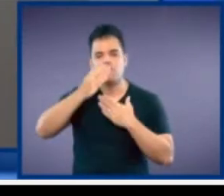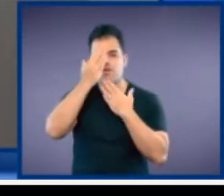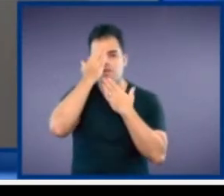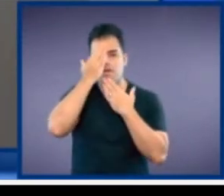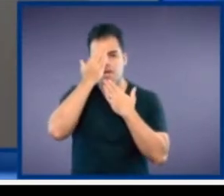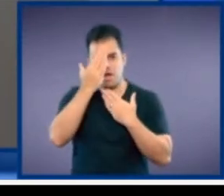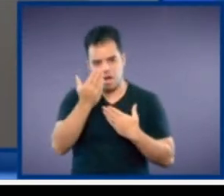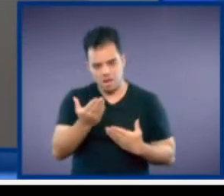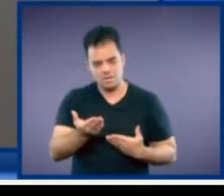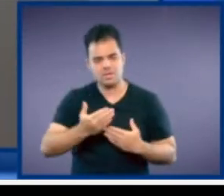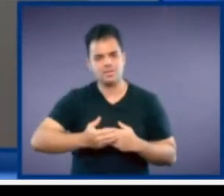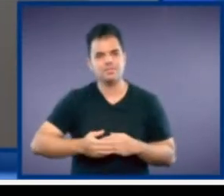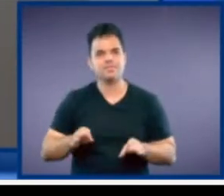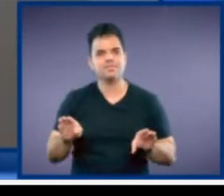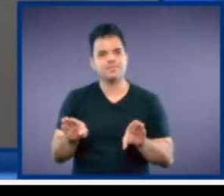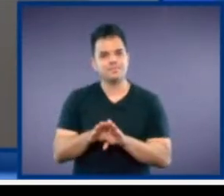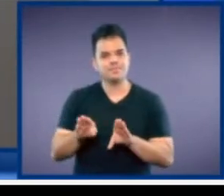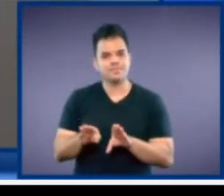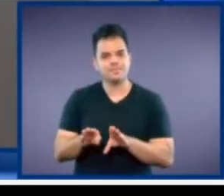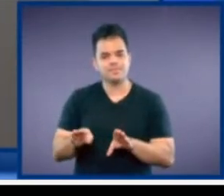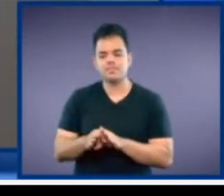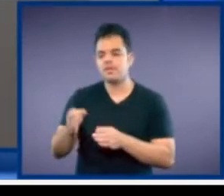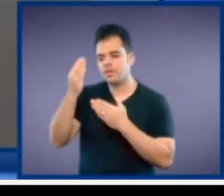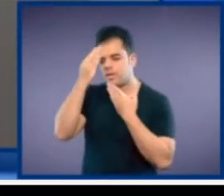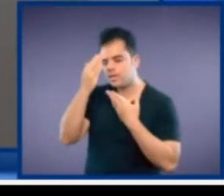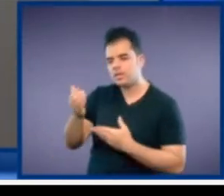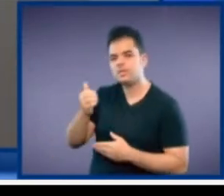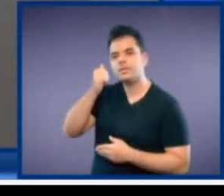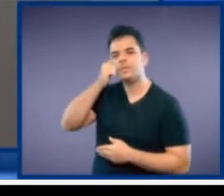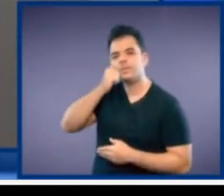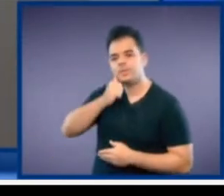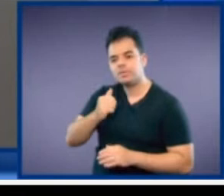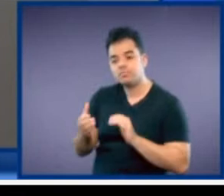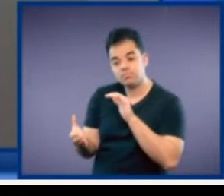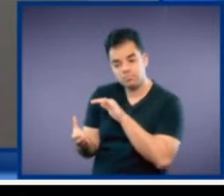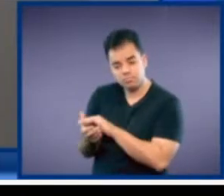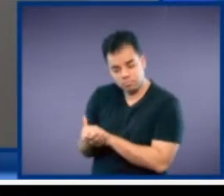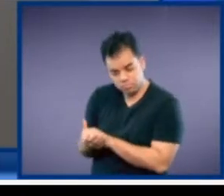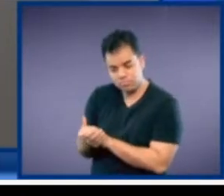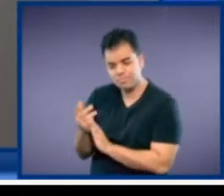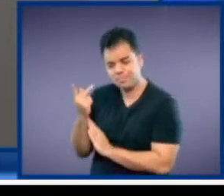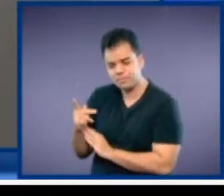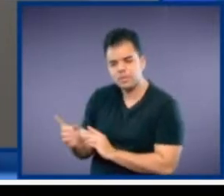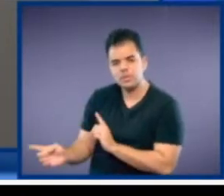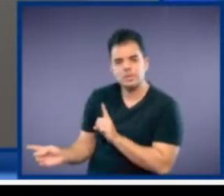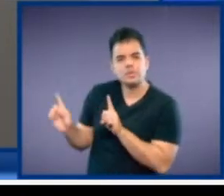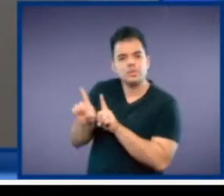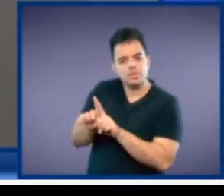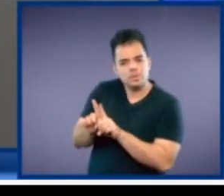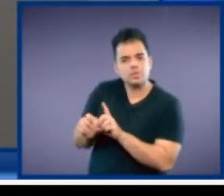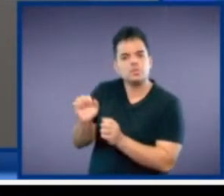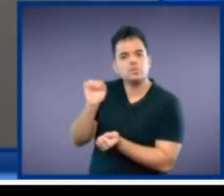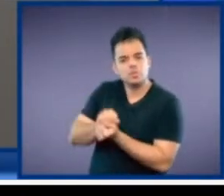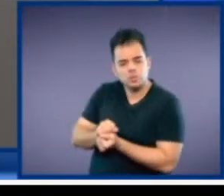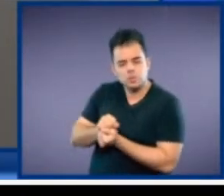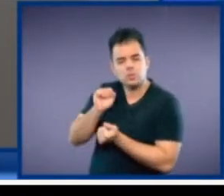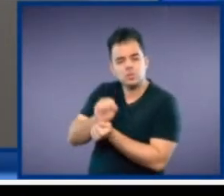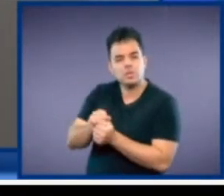fim, agradeço a minha esposa por ter sempre estado ao meu lado, inclusive ajudado